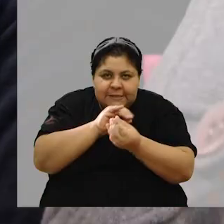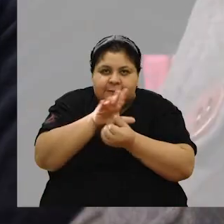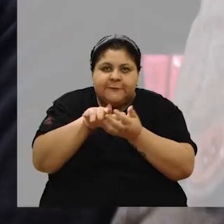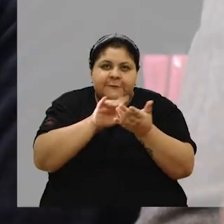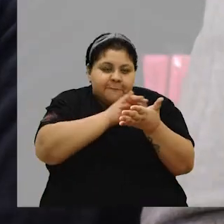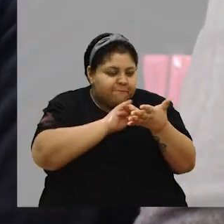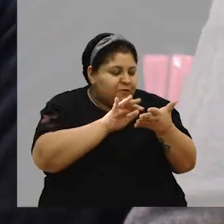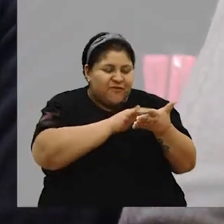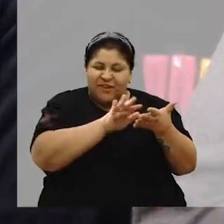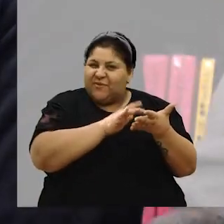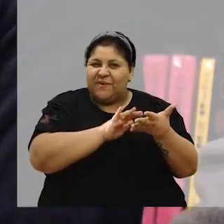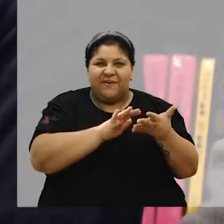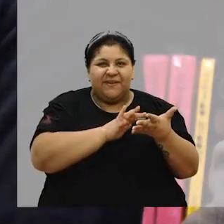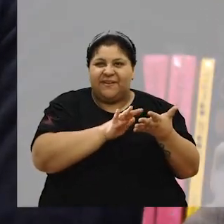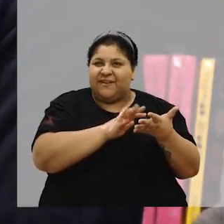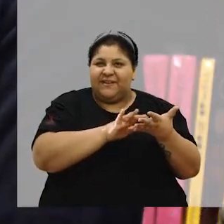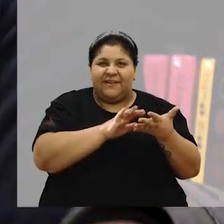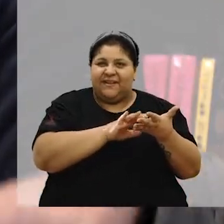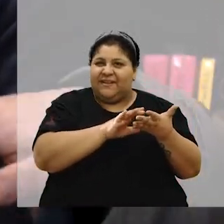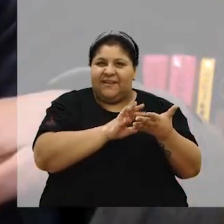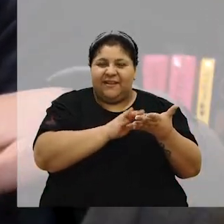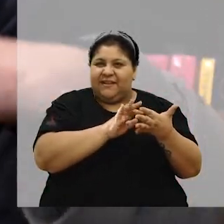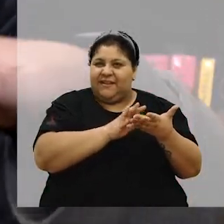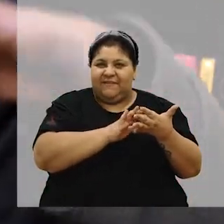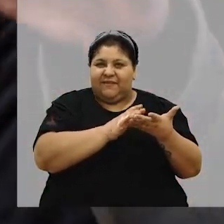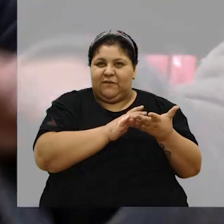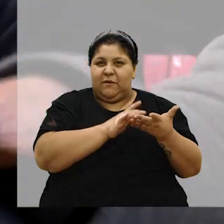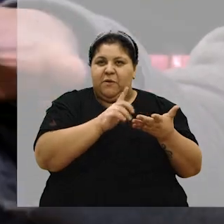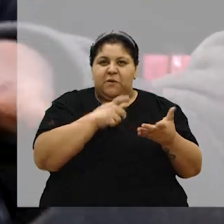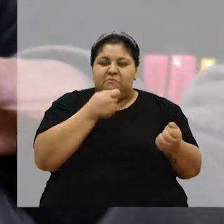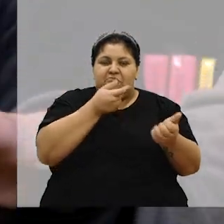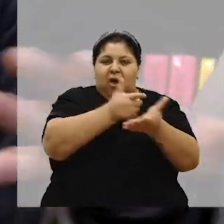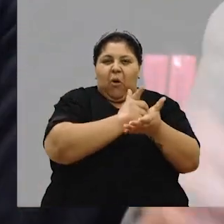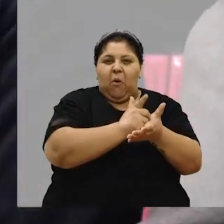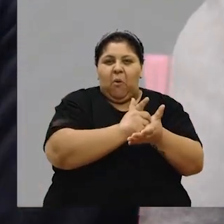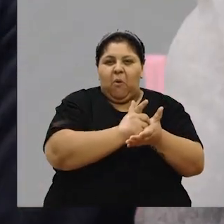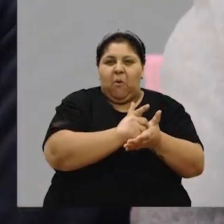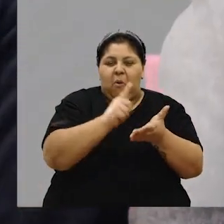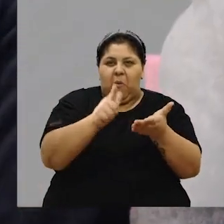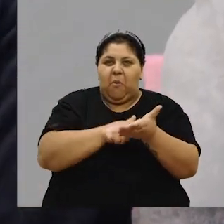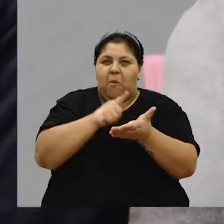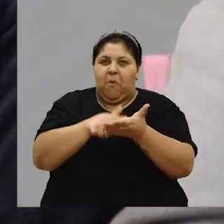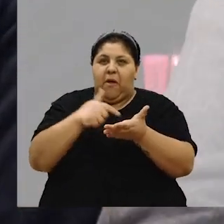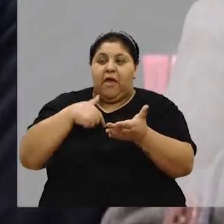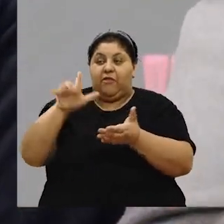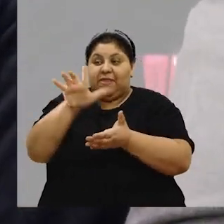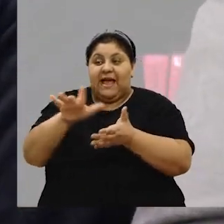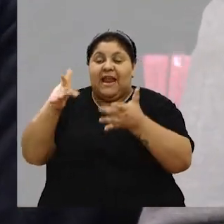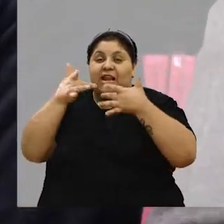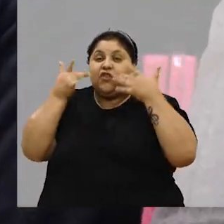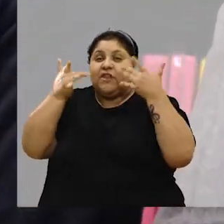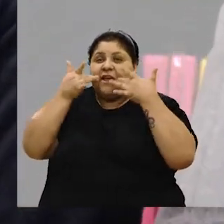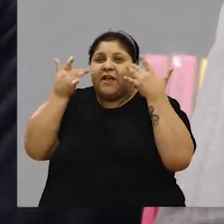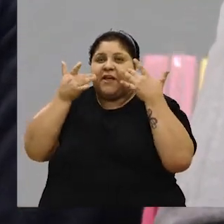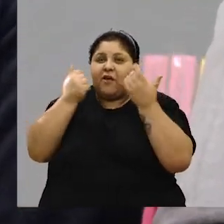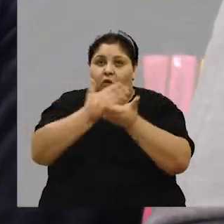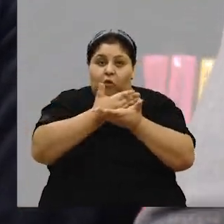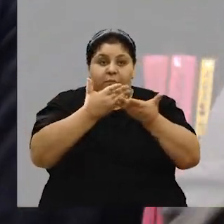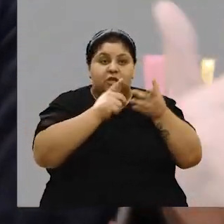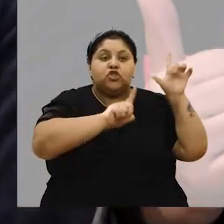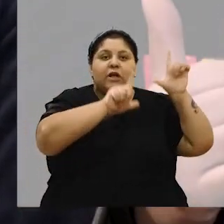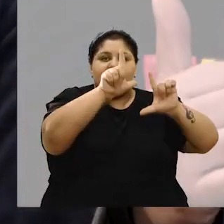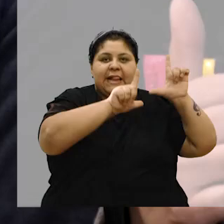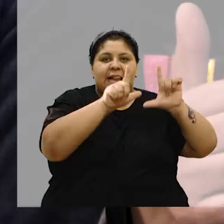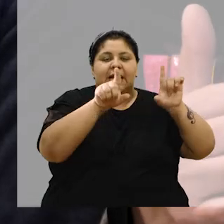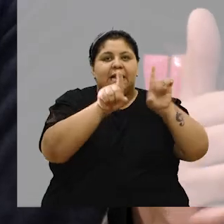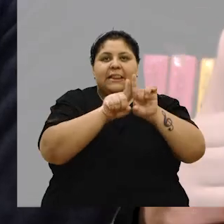toque do livro, né? O virtual não tira a compra do livro físico, né? Eu sou a minha área da área do